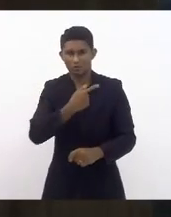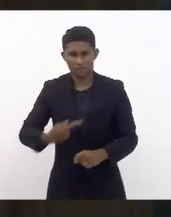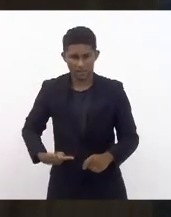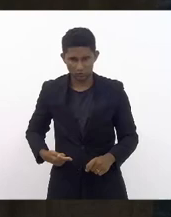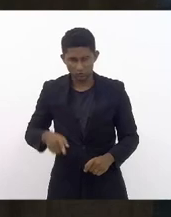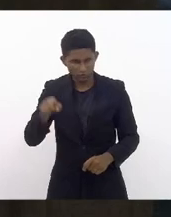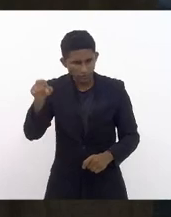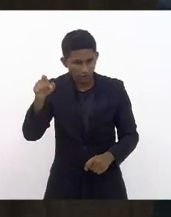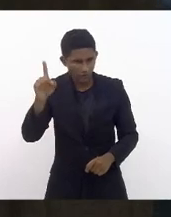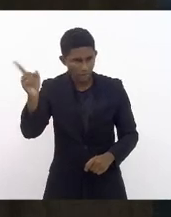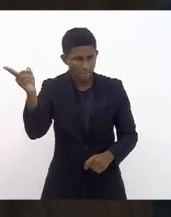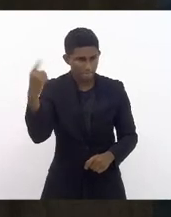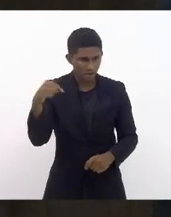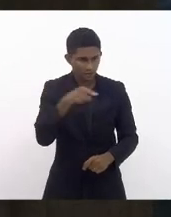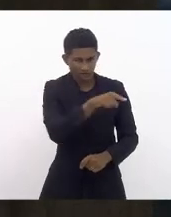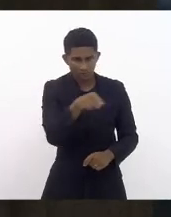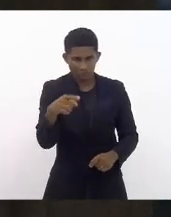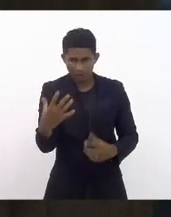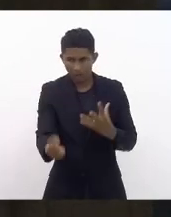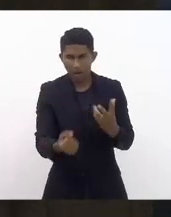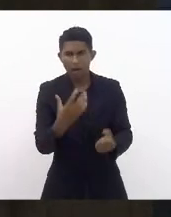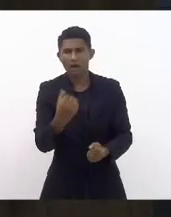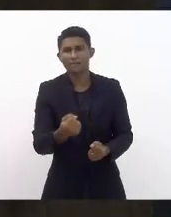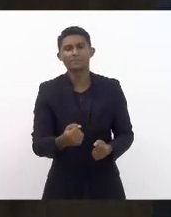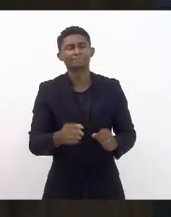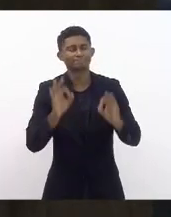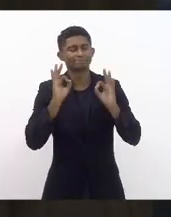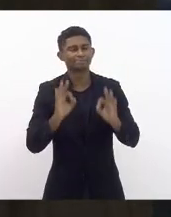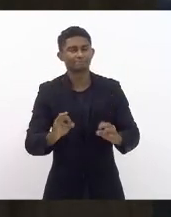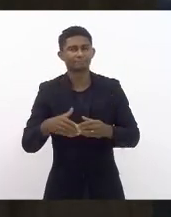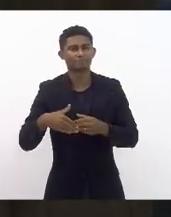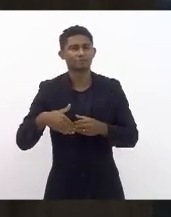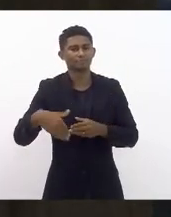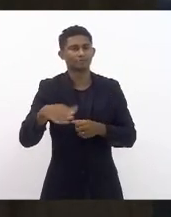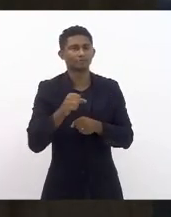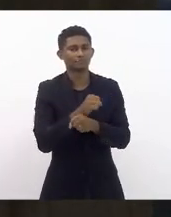Castro, seguramente daqui a alguns anos